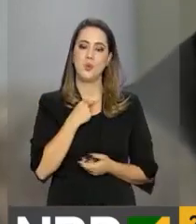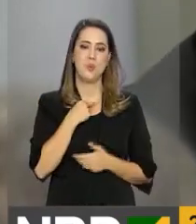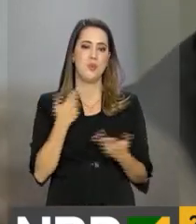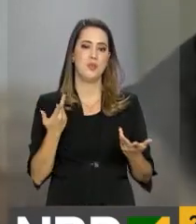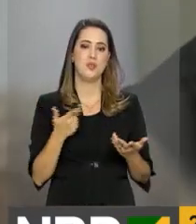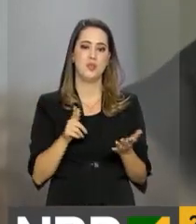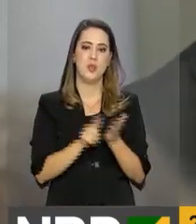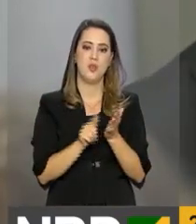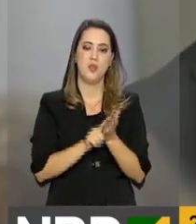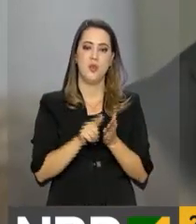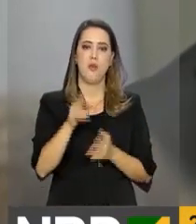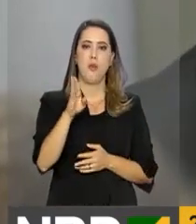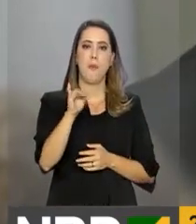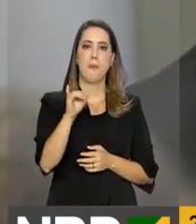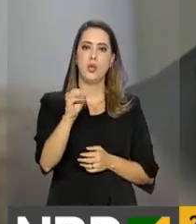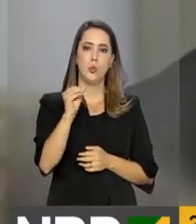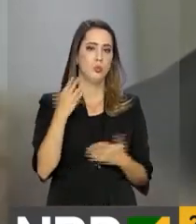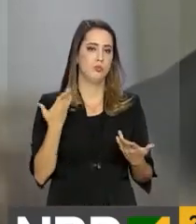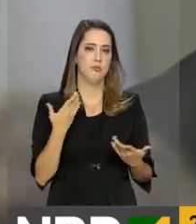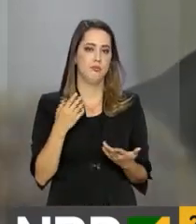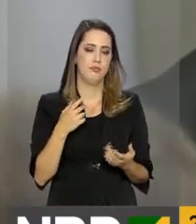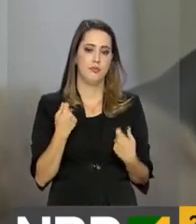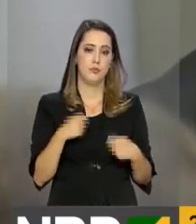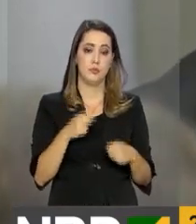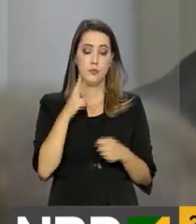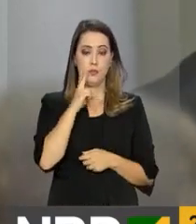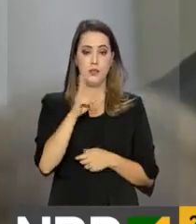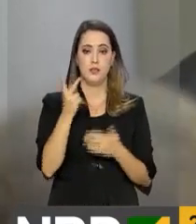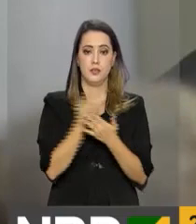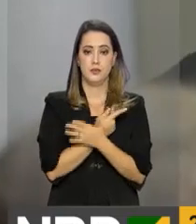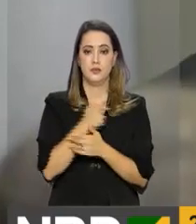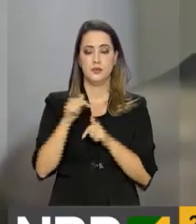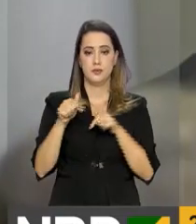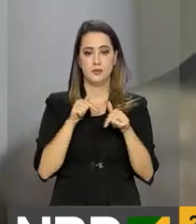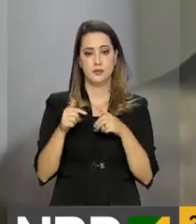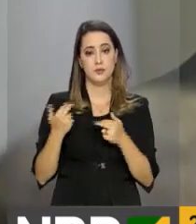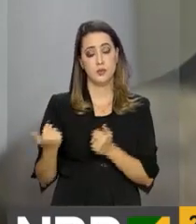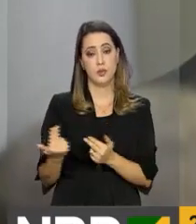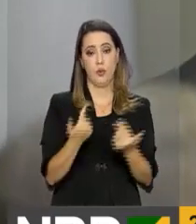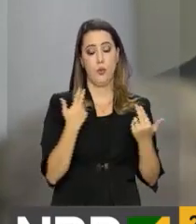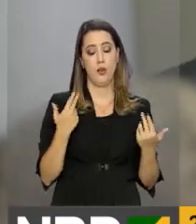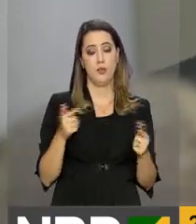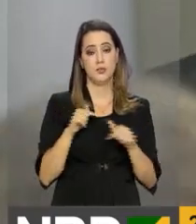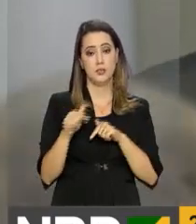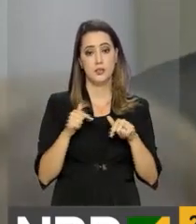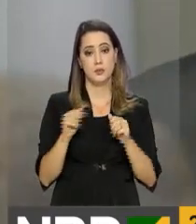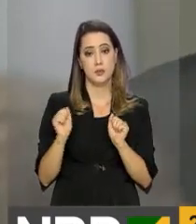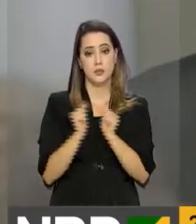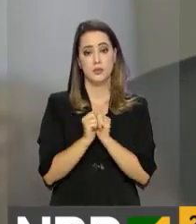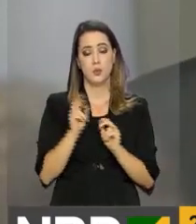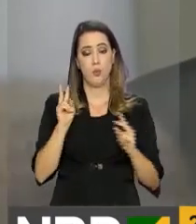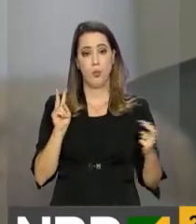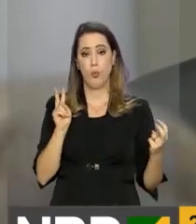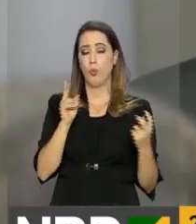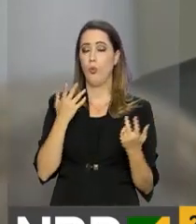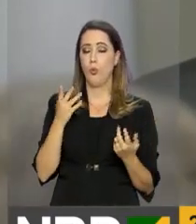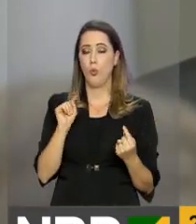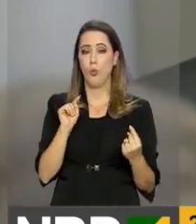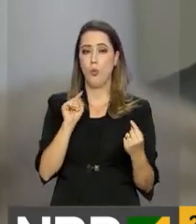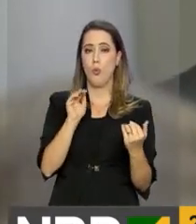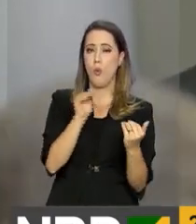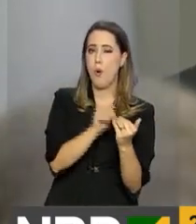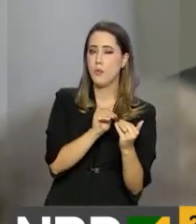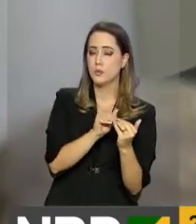Bio prestigiou o etanol, etc., né? E foi um ato que nós igualmente praticamos com vistas